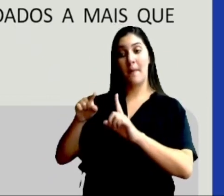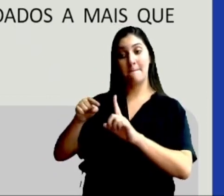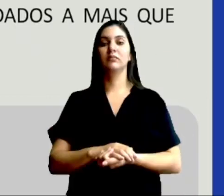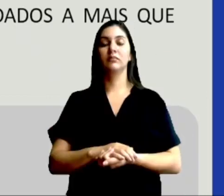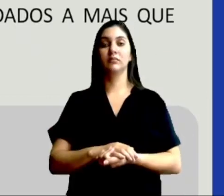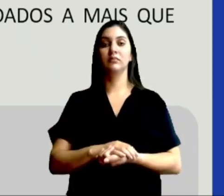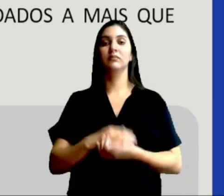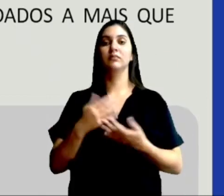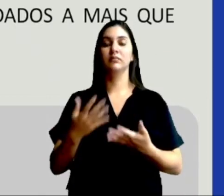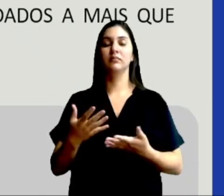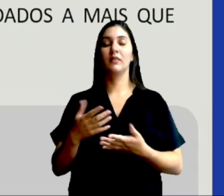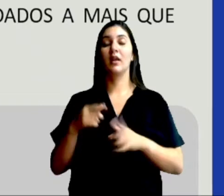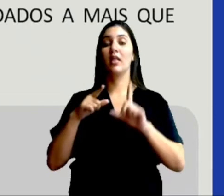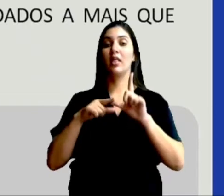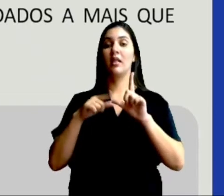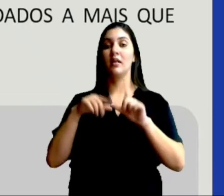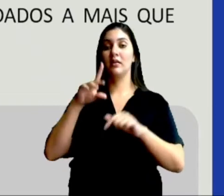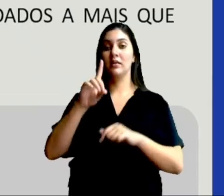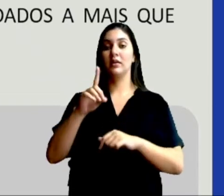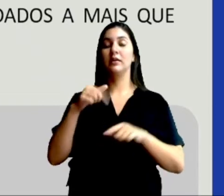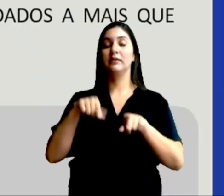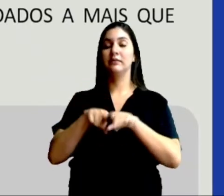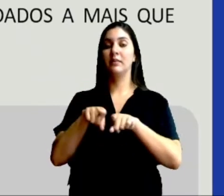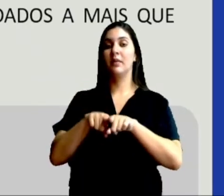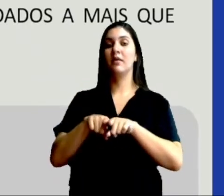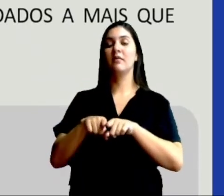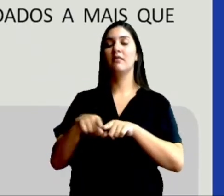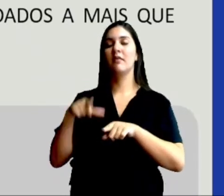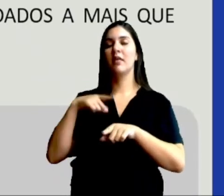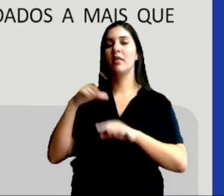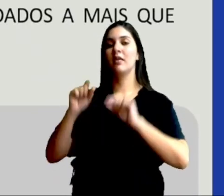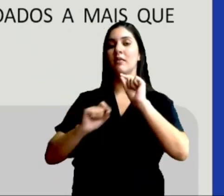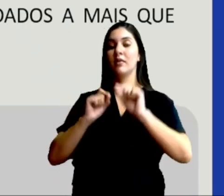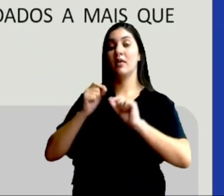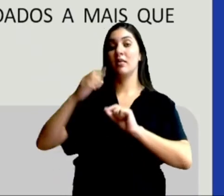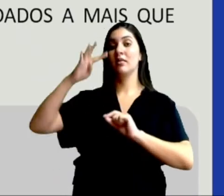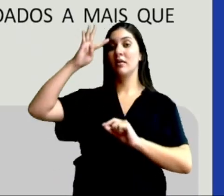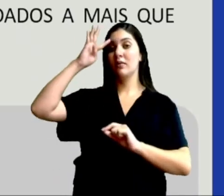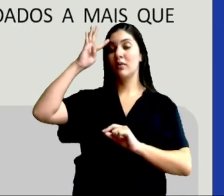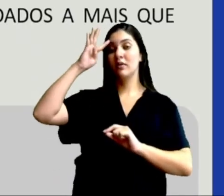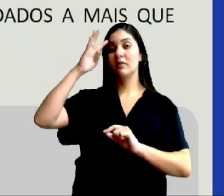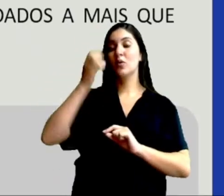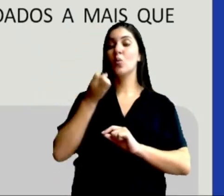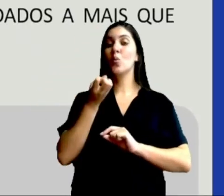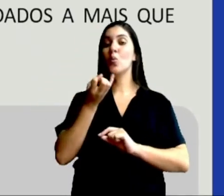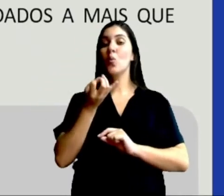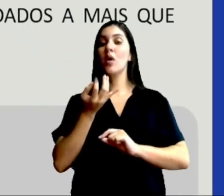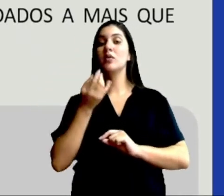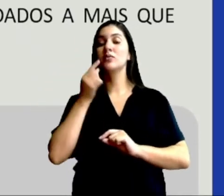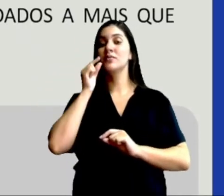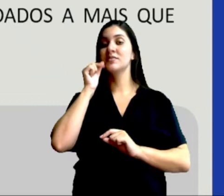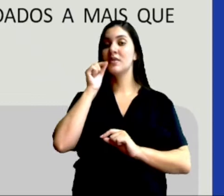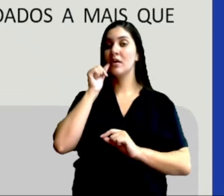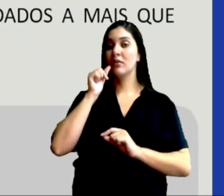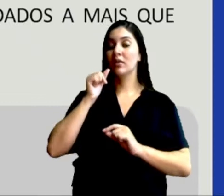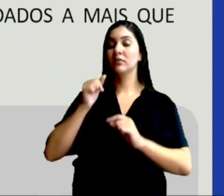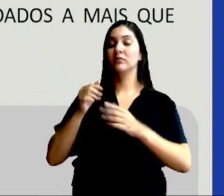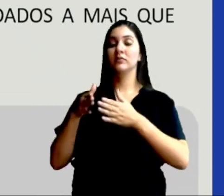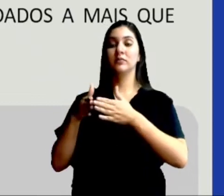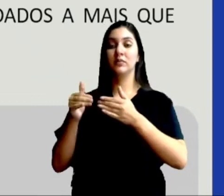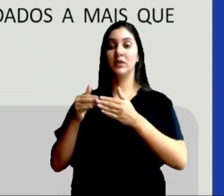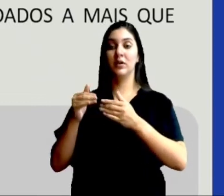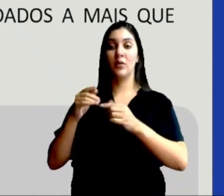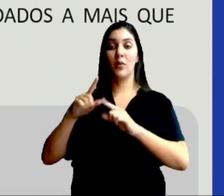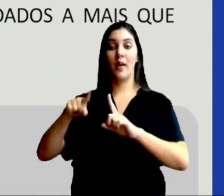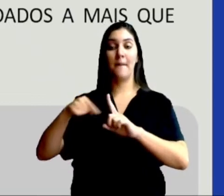salgados. Então, ó, na letra D aqui também, a gente vai ter na quarta-feira quantos salgados foram encomendados